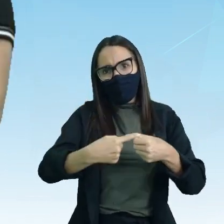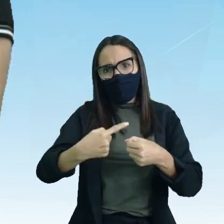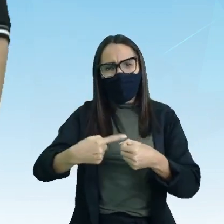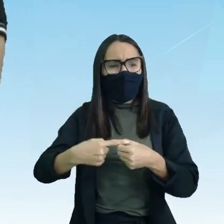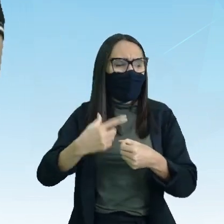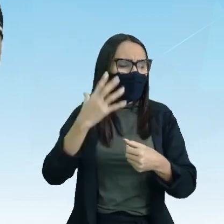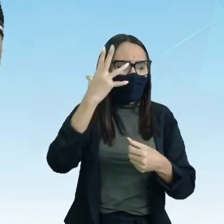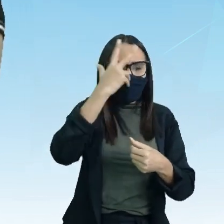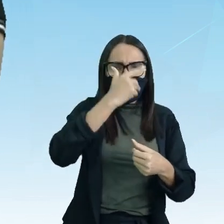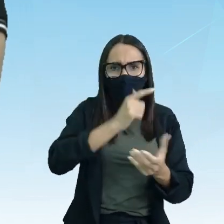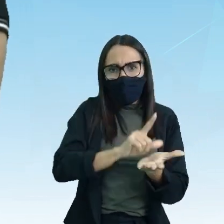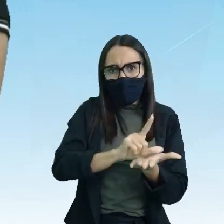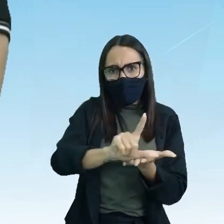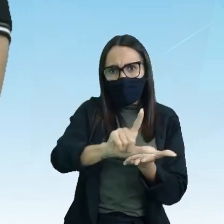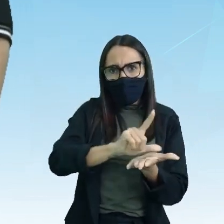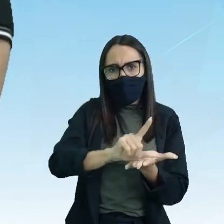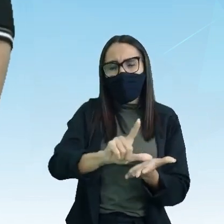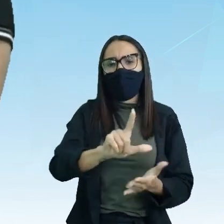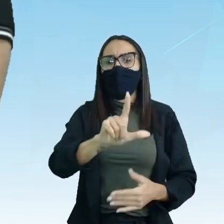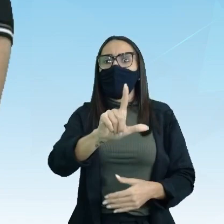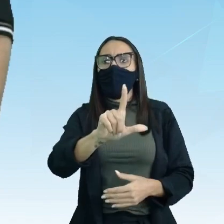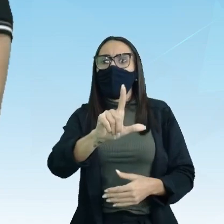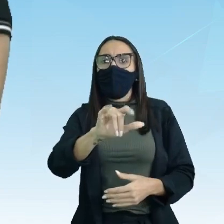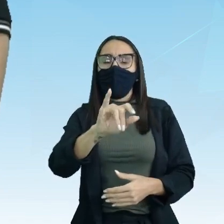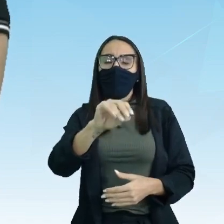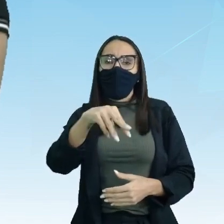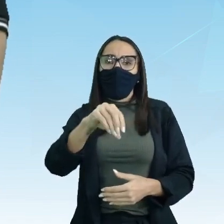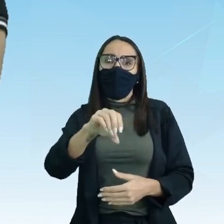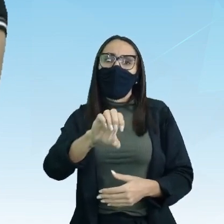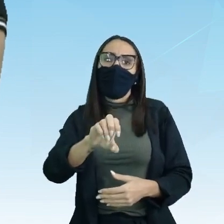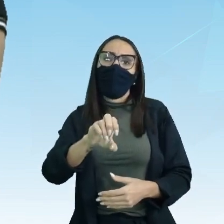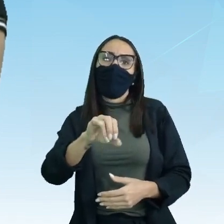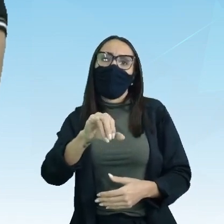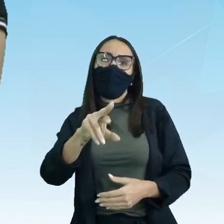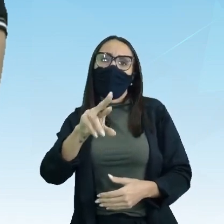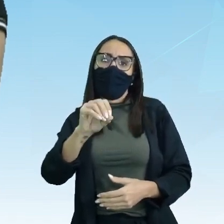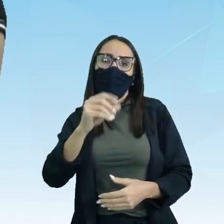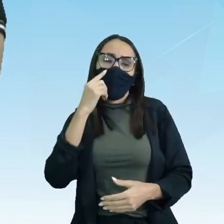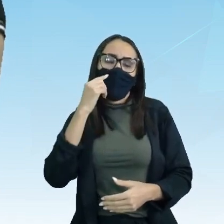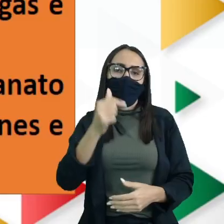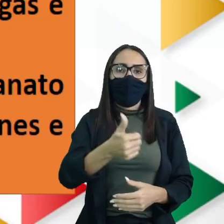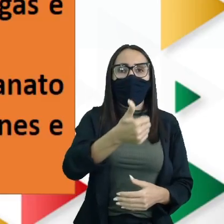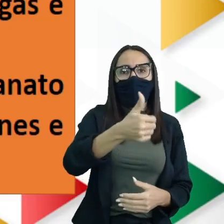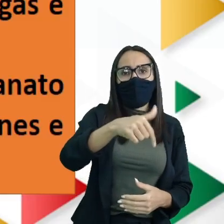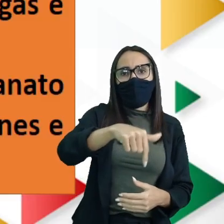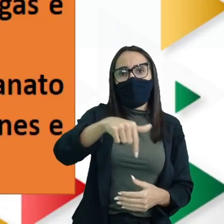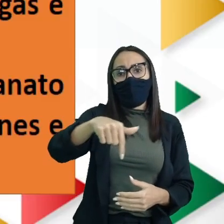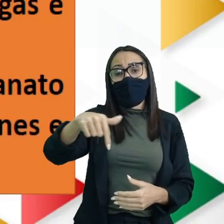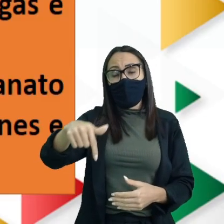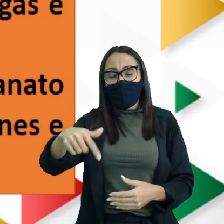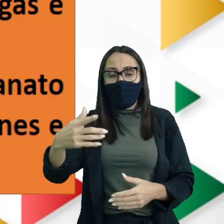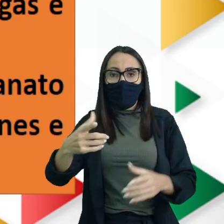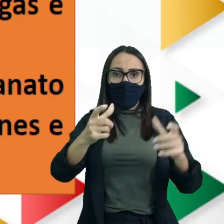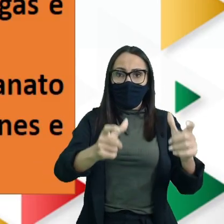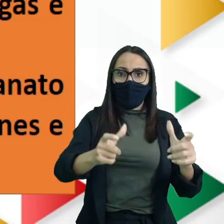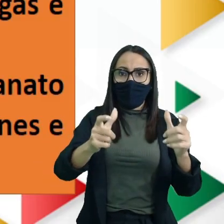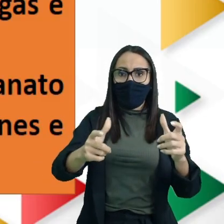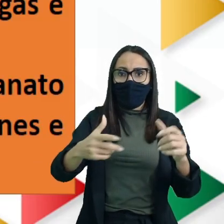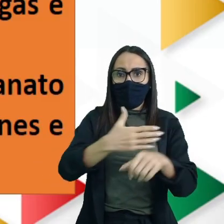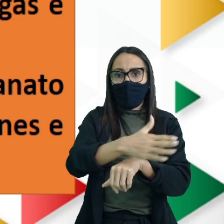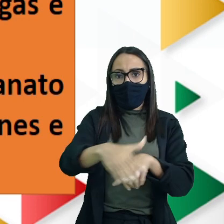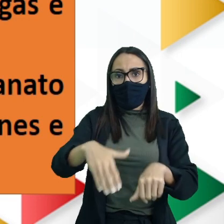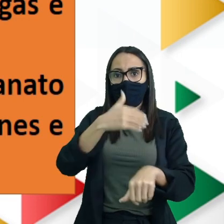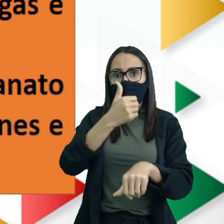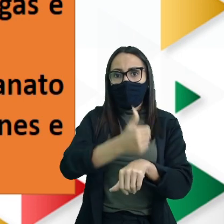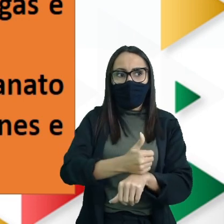1 hora e pouco daqui da Zona gente, da né? Mata, já é o começo do Agreste, né? Exato, exato. Em 1787, o local onde está instalada a Praça Dom Vidal,